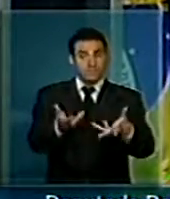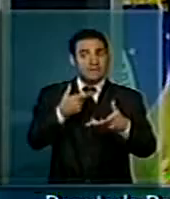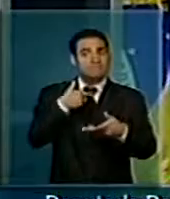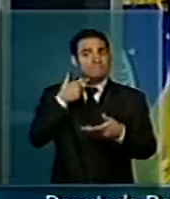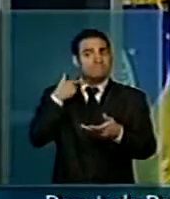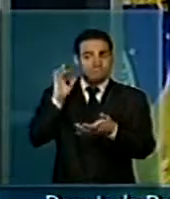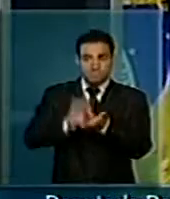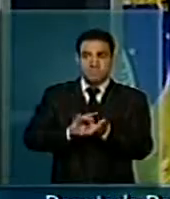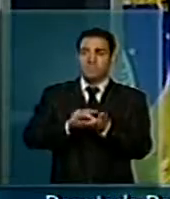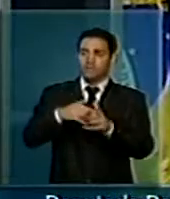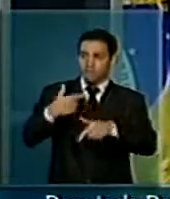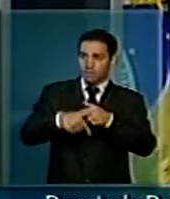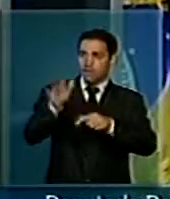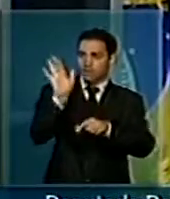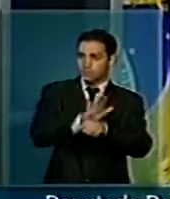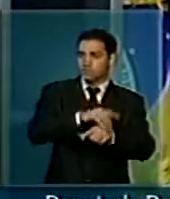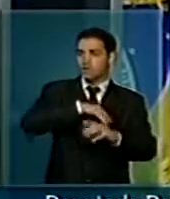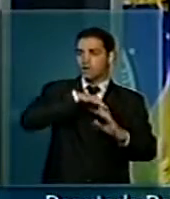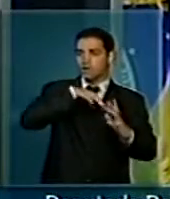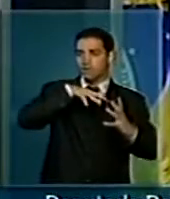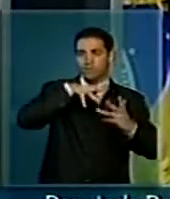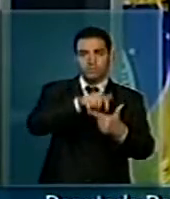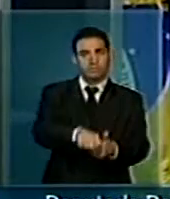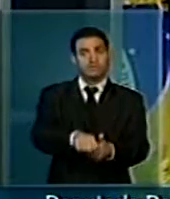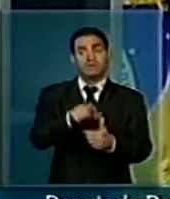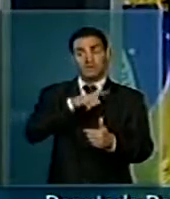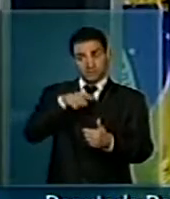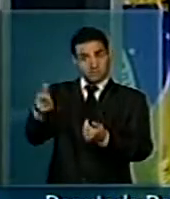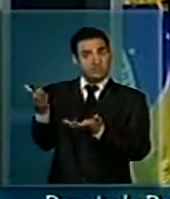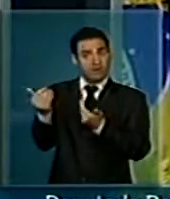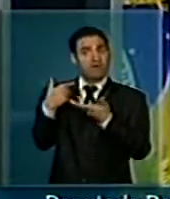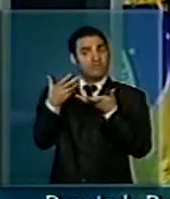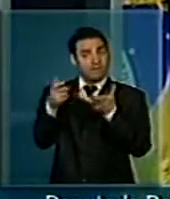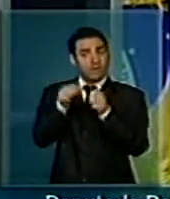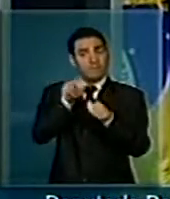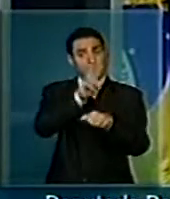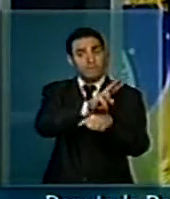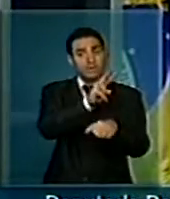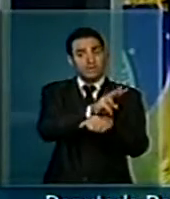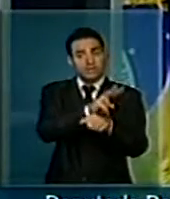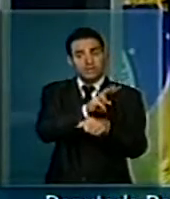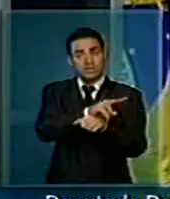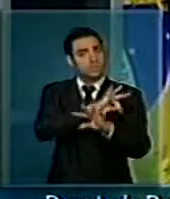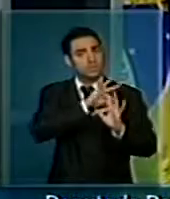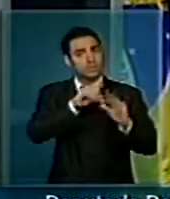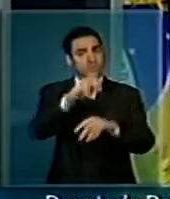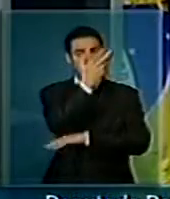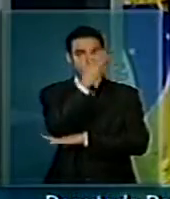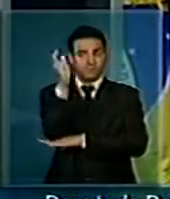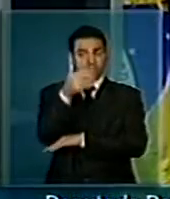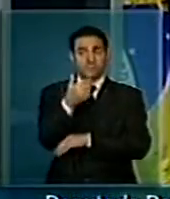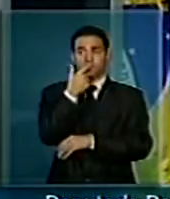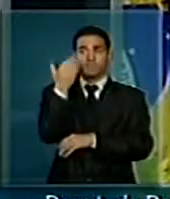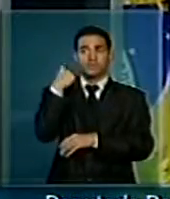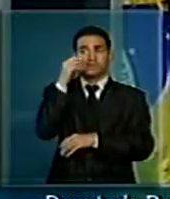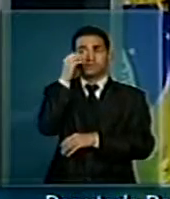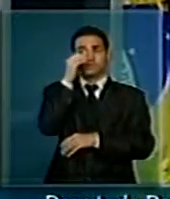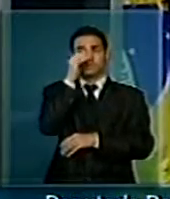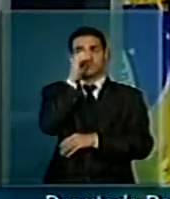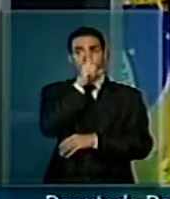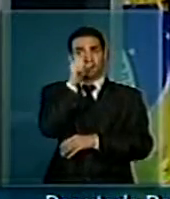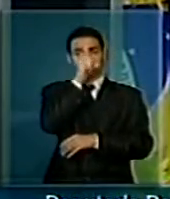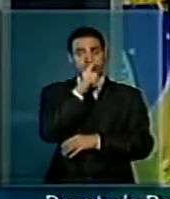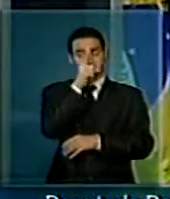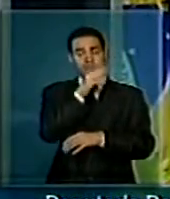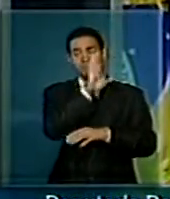fazerem algo pelo nosso planeta. Jovens estão dispostos a proteger e a zelar o meio ambiente. Este final de semana, estive